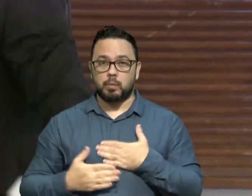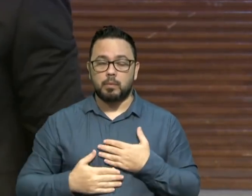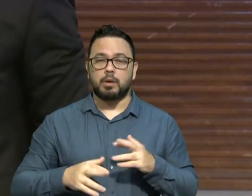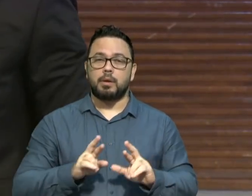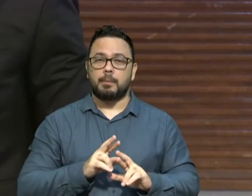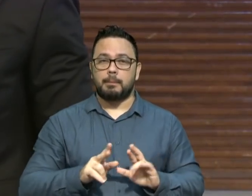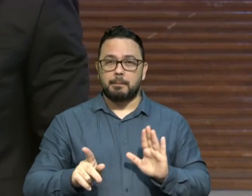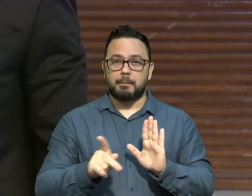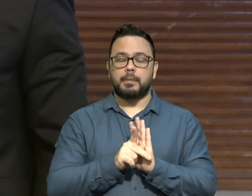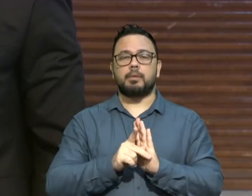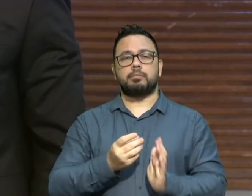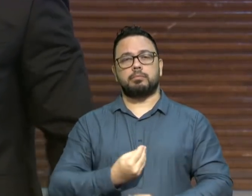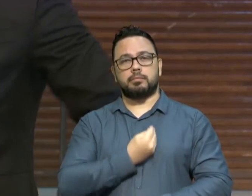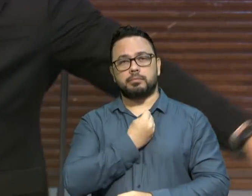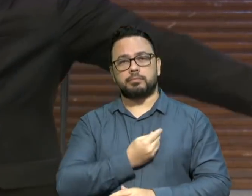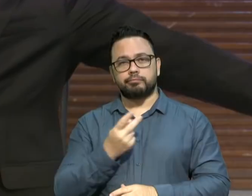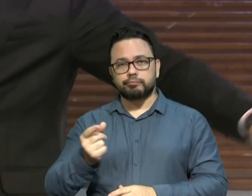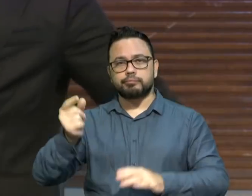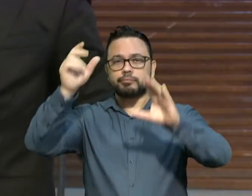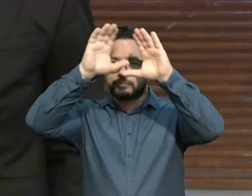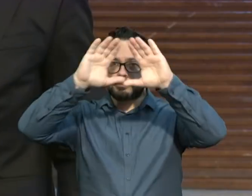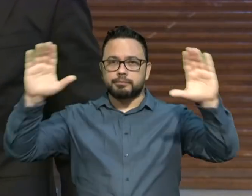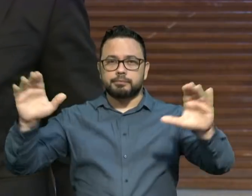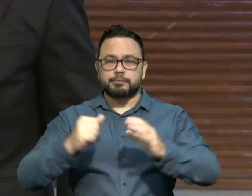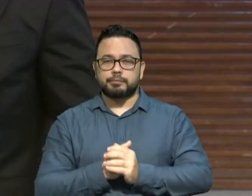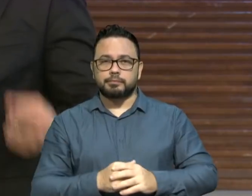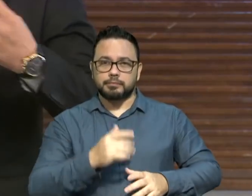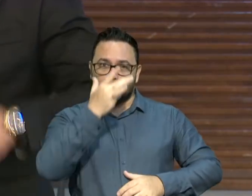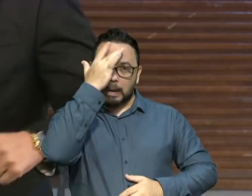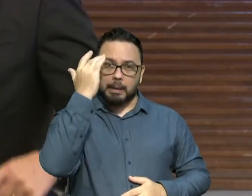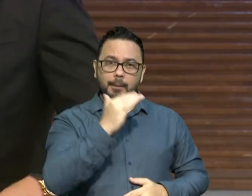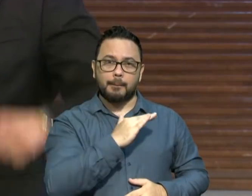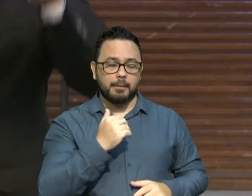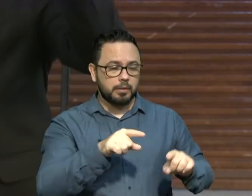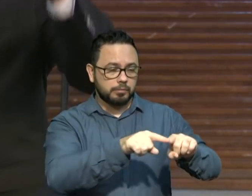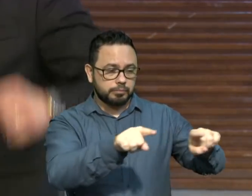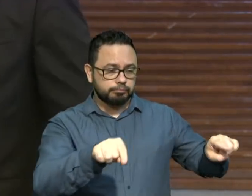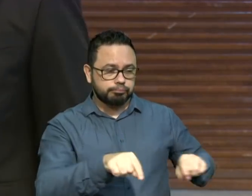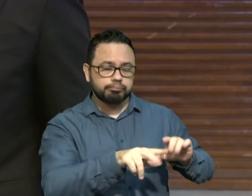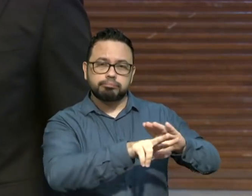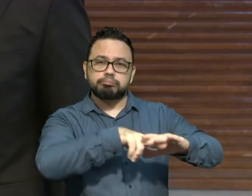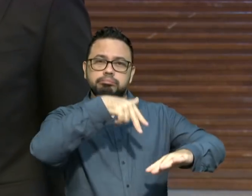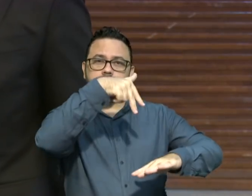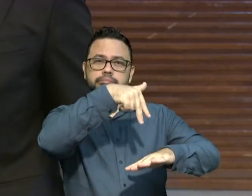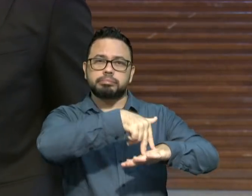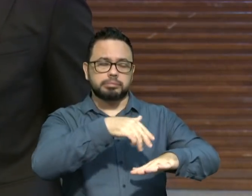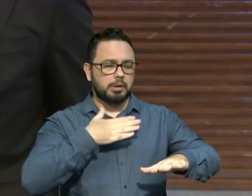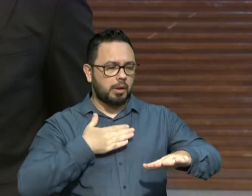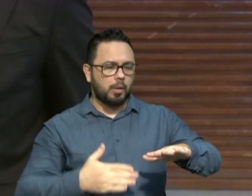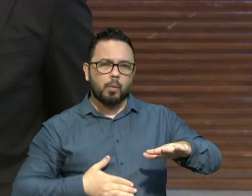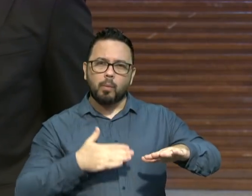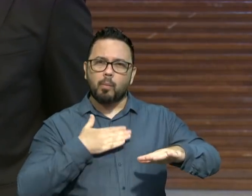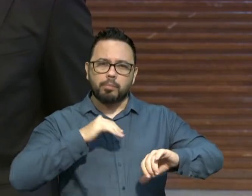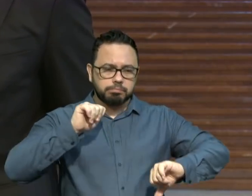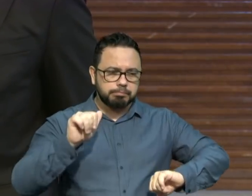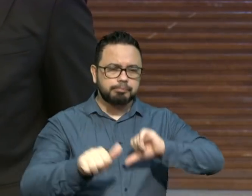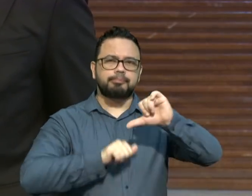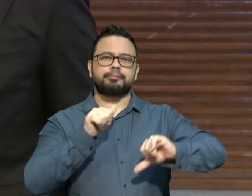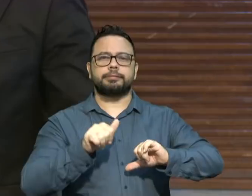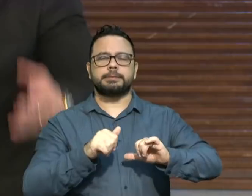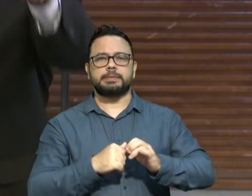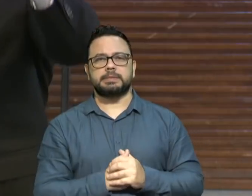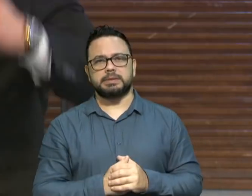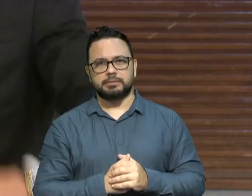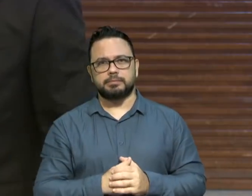imortalizado para a eternidade saindo da Sepultura os estando Vivo e sendo transformados glorificados atrasados